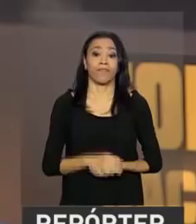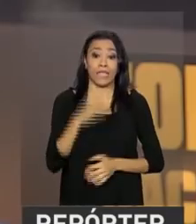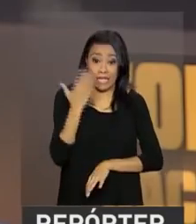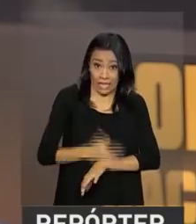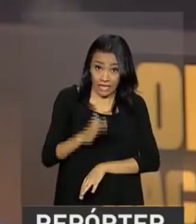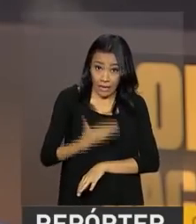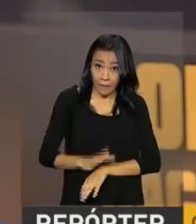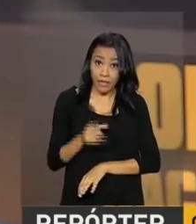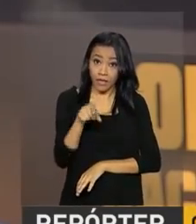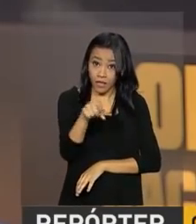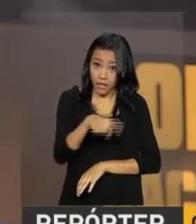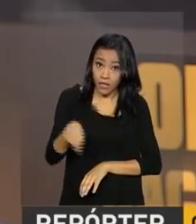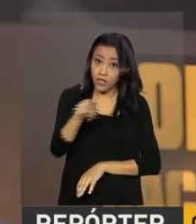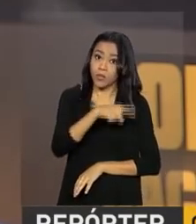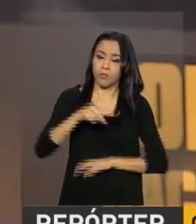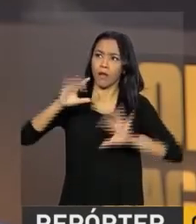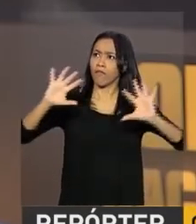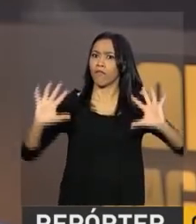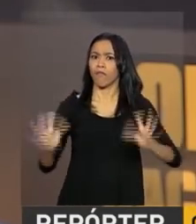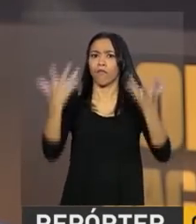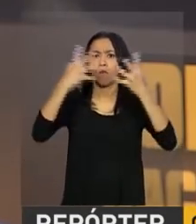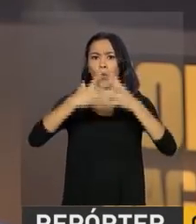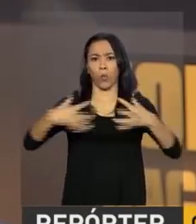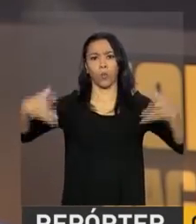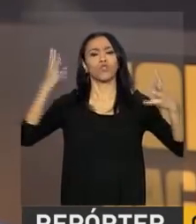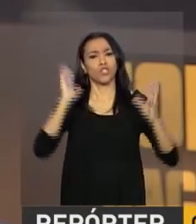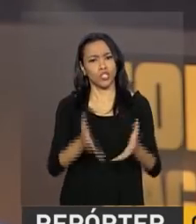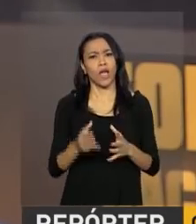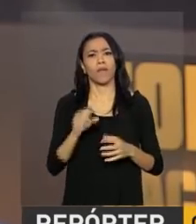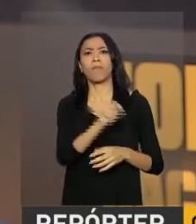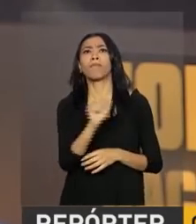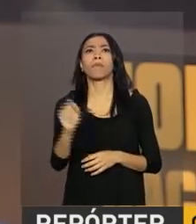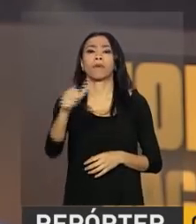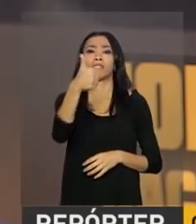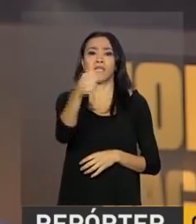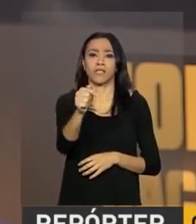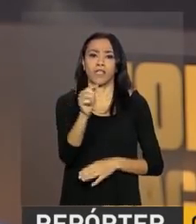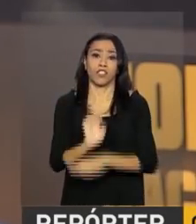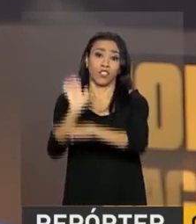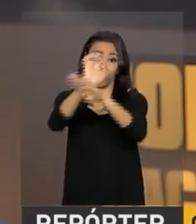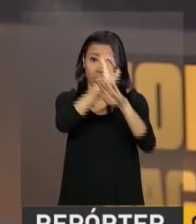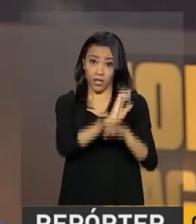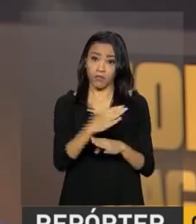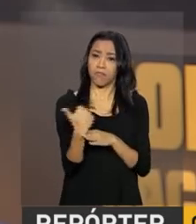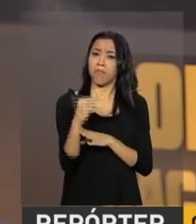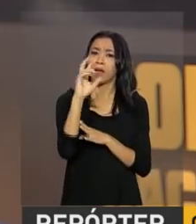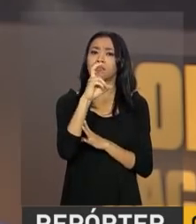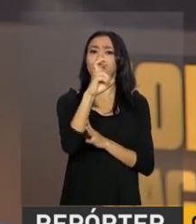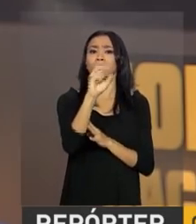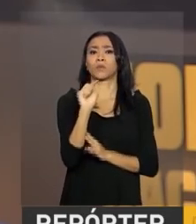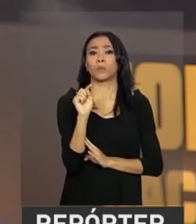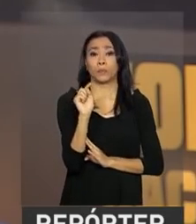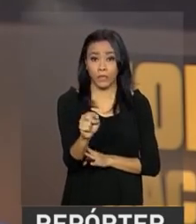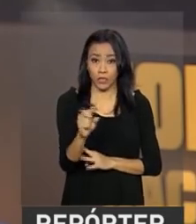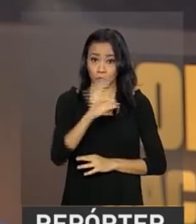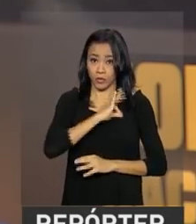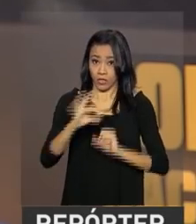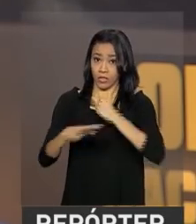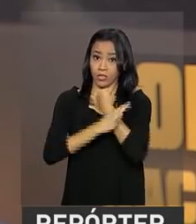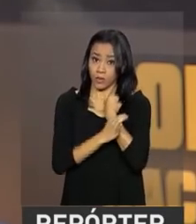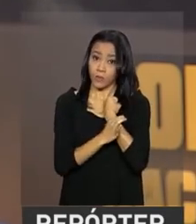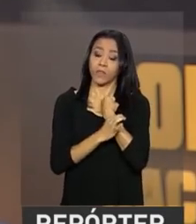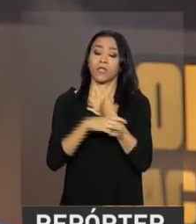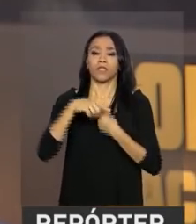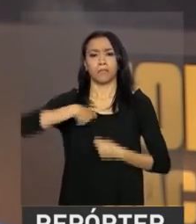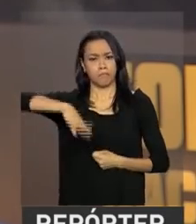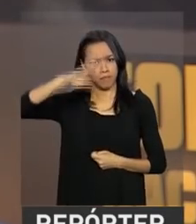Treinamentos específicos para grandes eventos já aconteceram em 17 estados. Mais de 5 mil agentes de segurança, incluindo